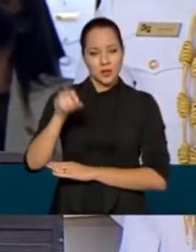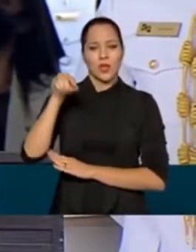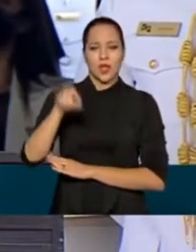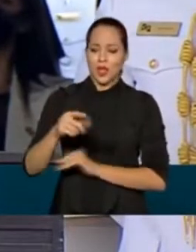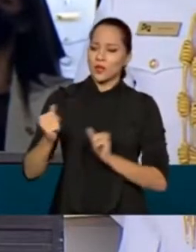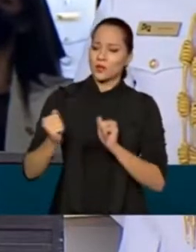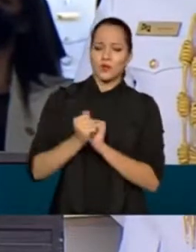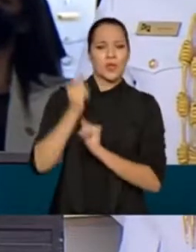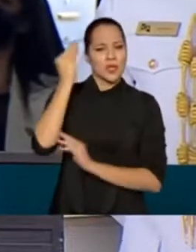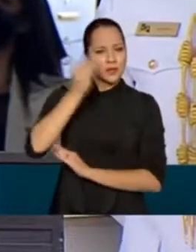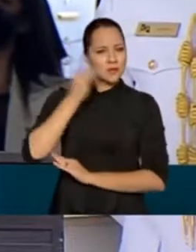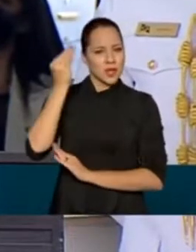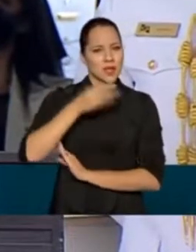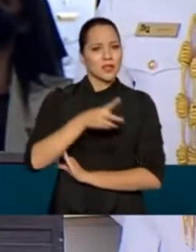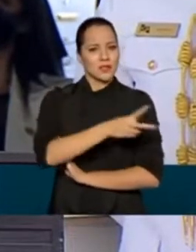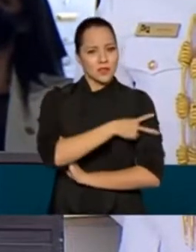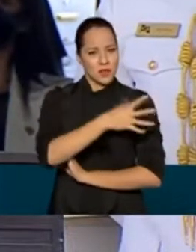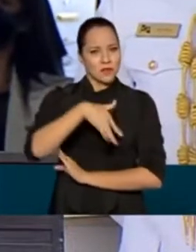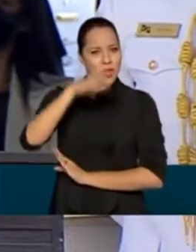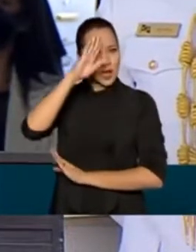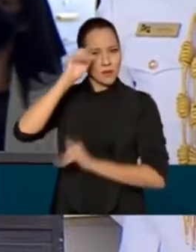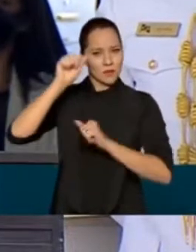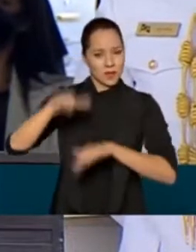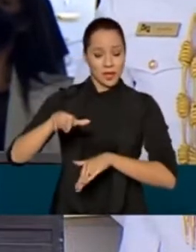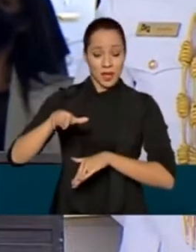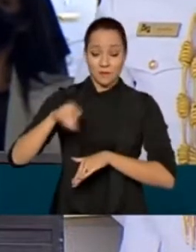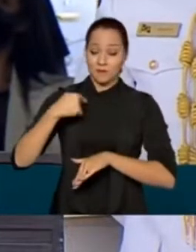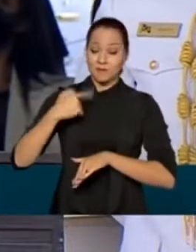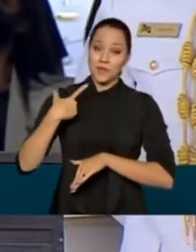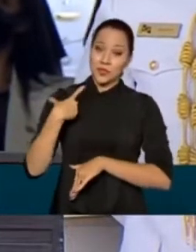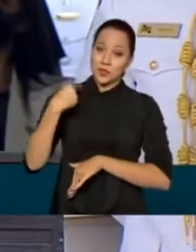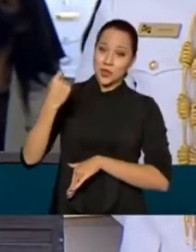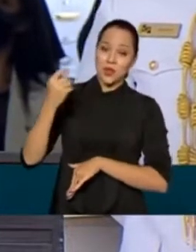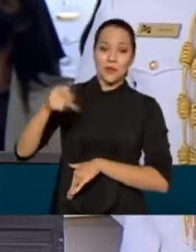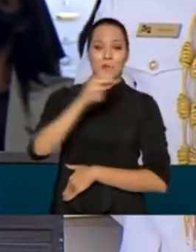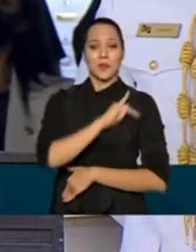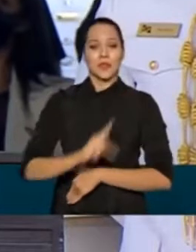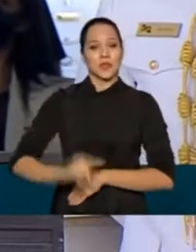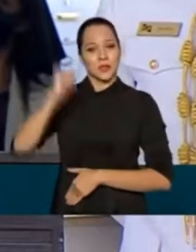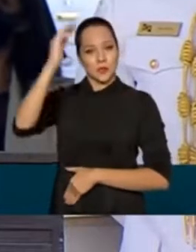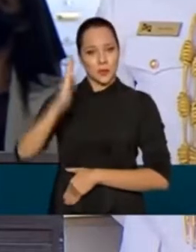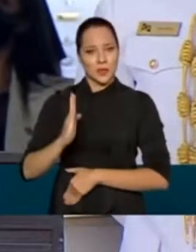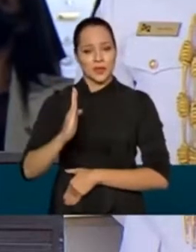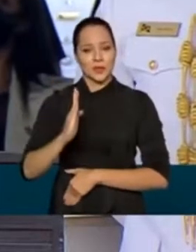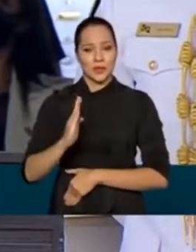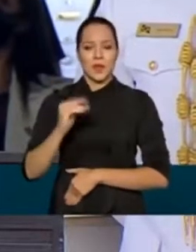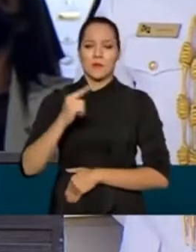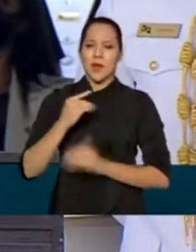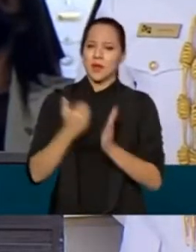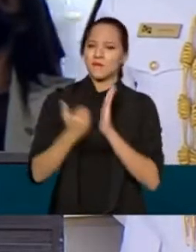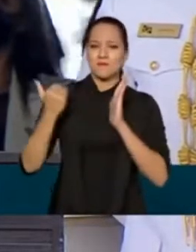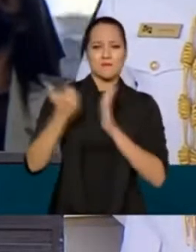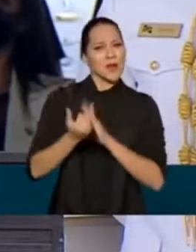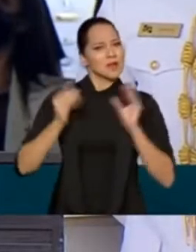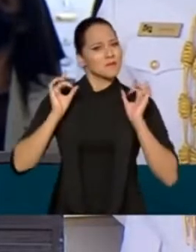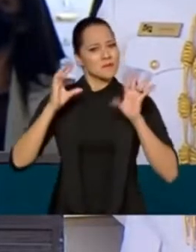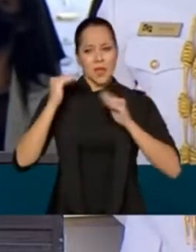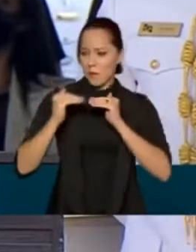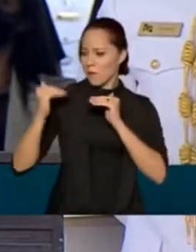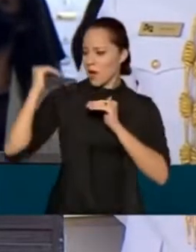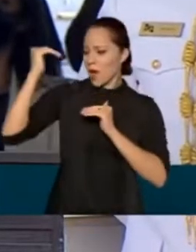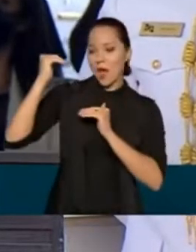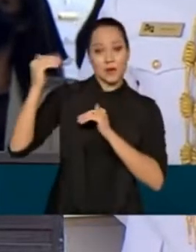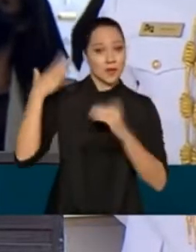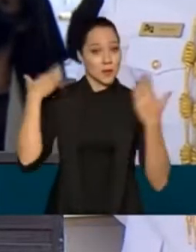selva, experiente chefe militar, fui selecionado pelo senhor presidente da República para o mais honroso cargo da Marinha do